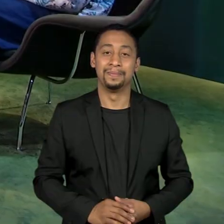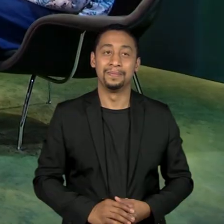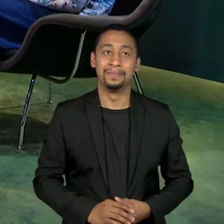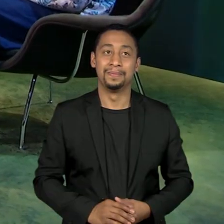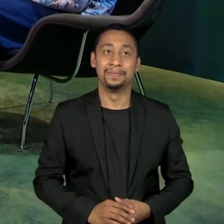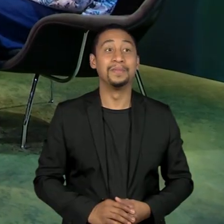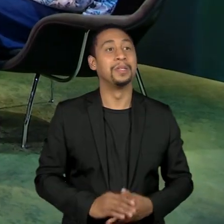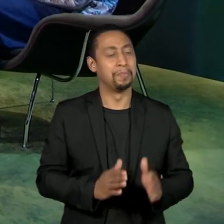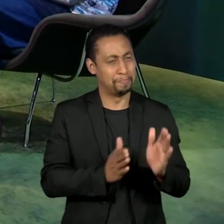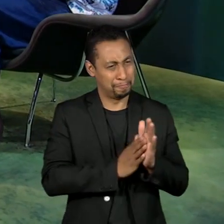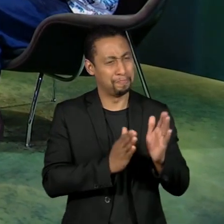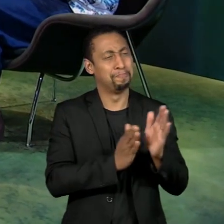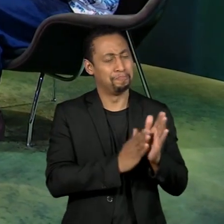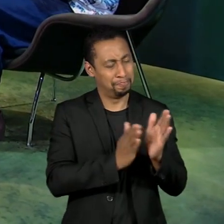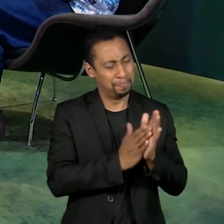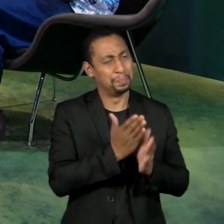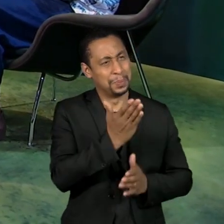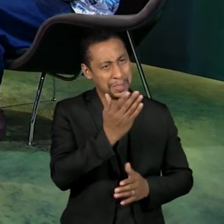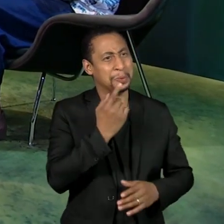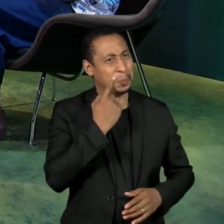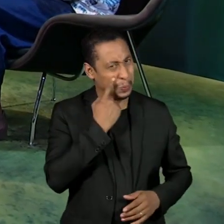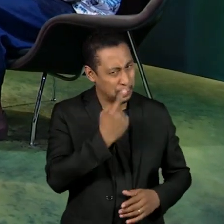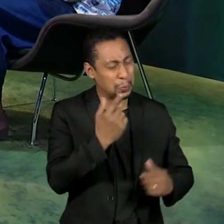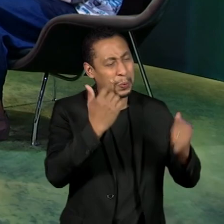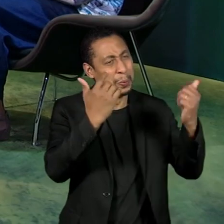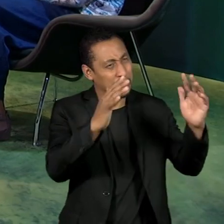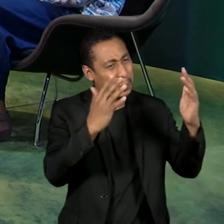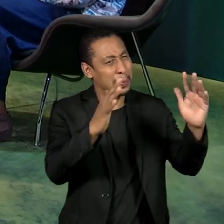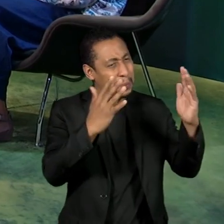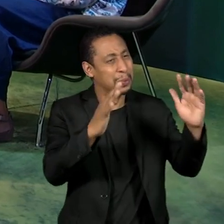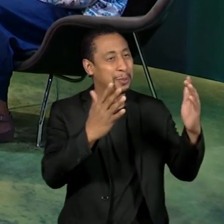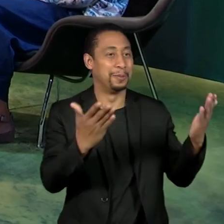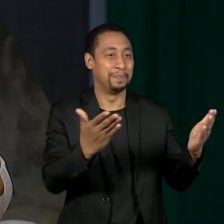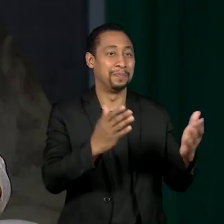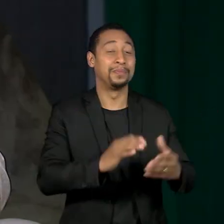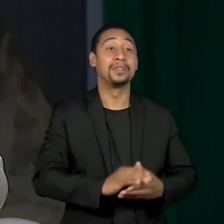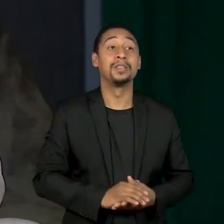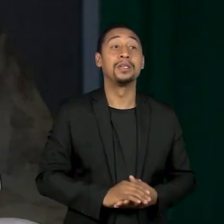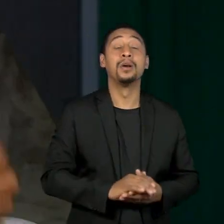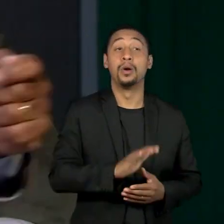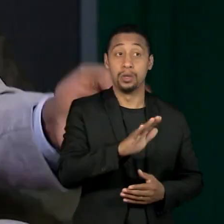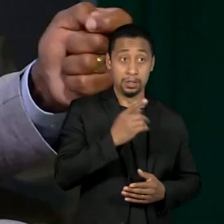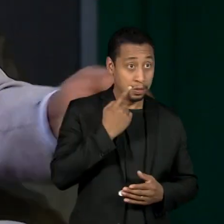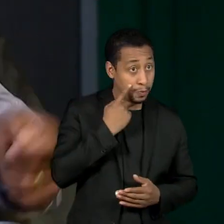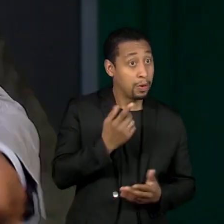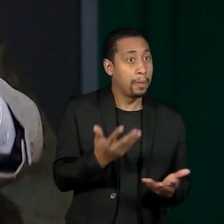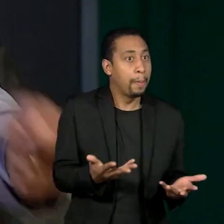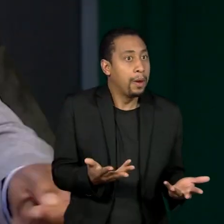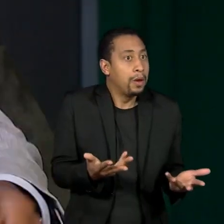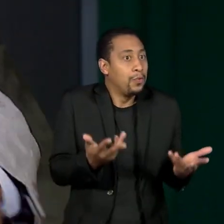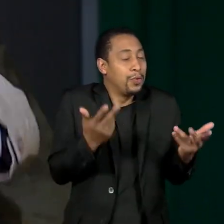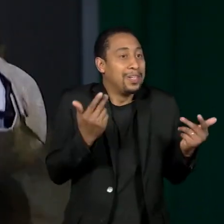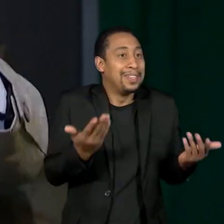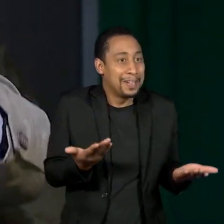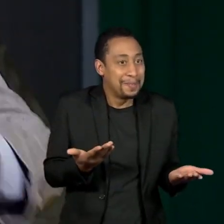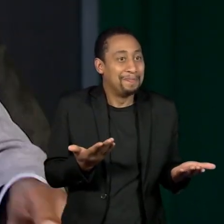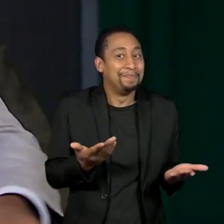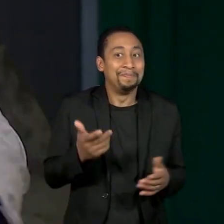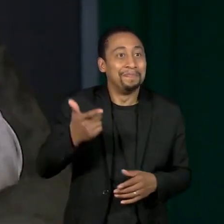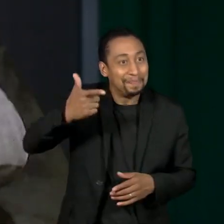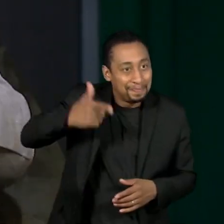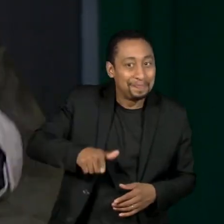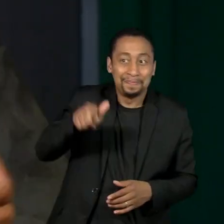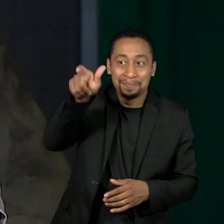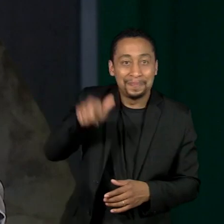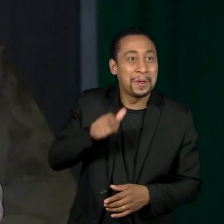Uma salva de palmas para ela também daqui. Claro. Agora, Coach, que maravilha, né? A gente vê mais uma escritora, mais